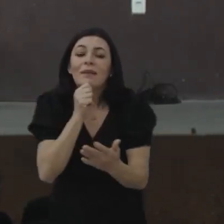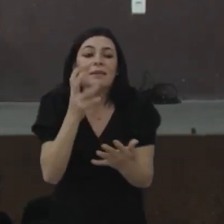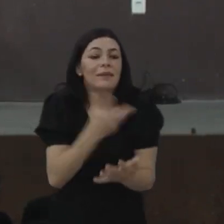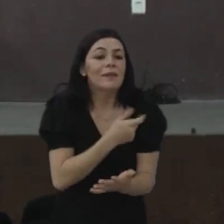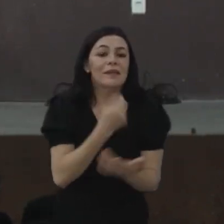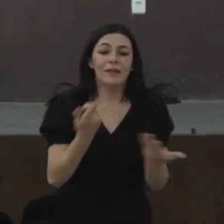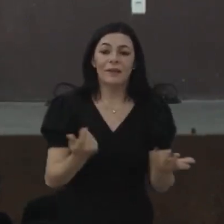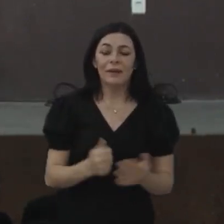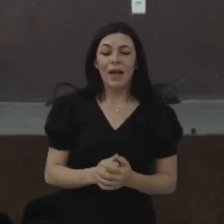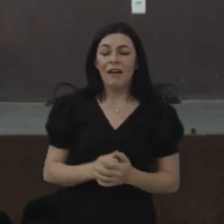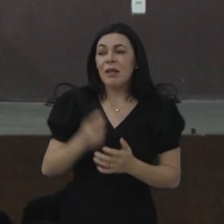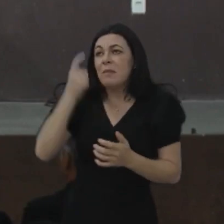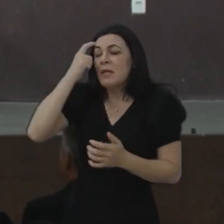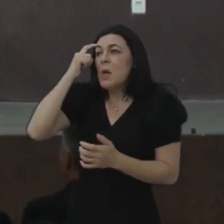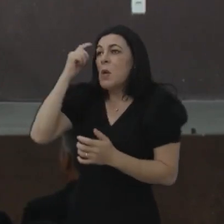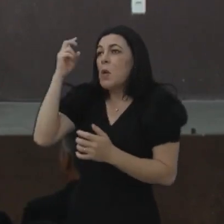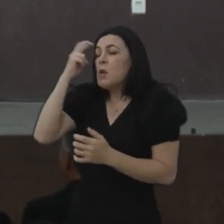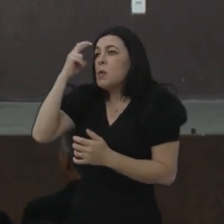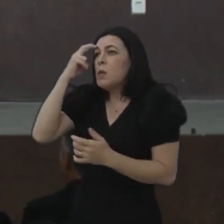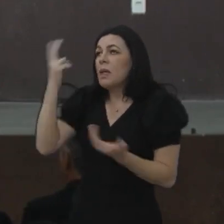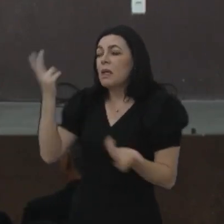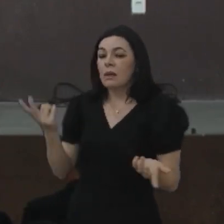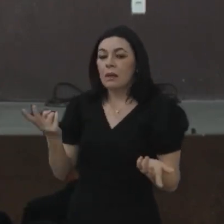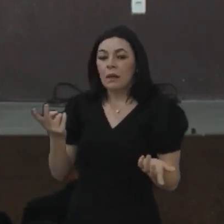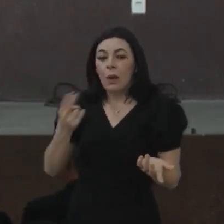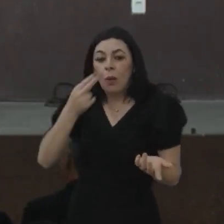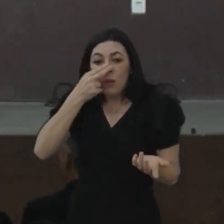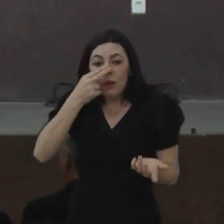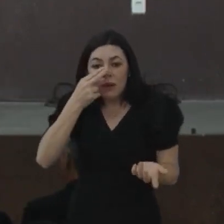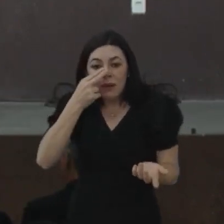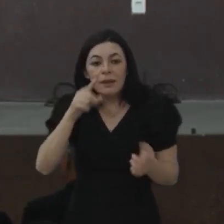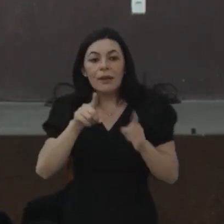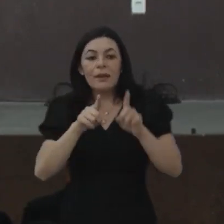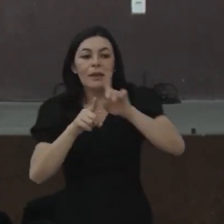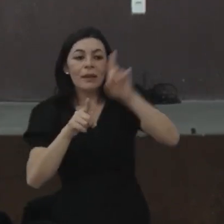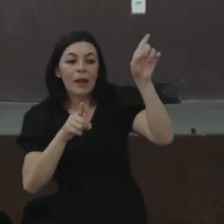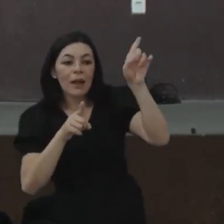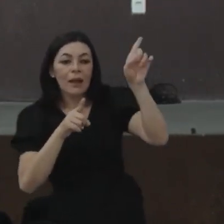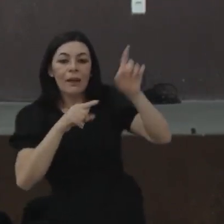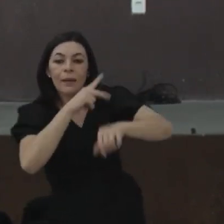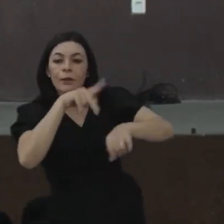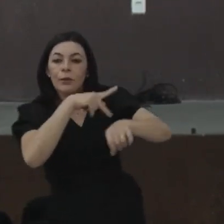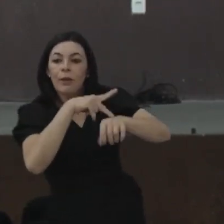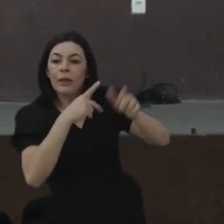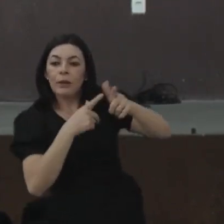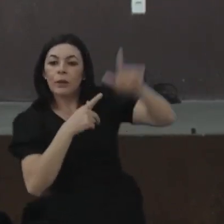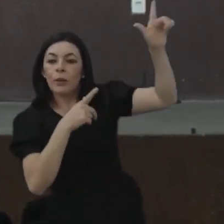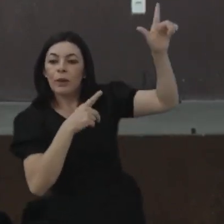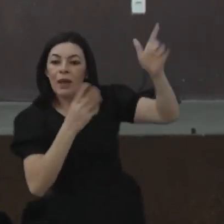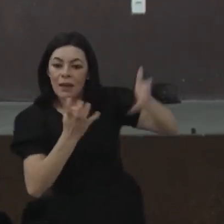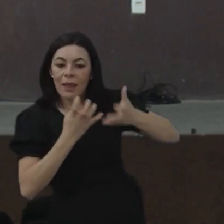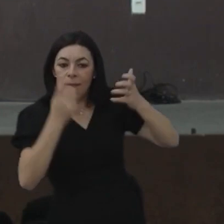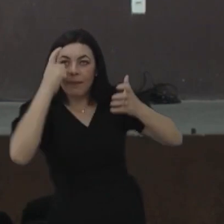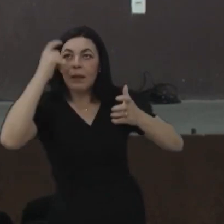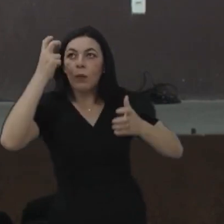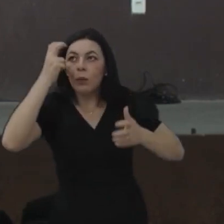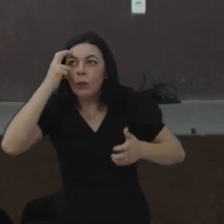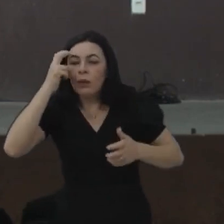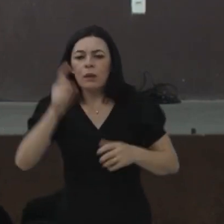cultura. Eu tenho certeza que os crentes que estão no Iraque não estão lá querendo redimir a cultura. Estão tentando